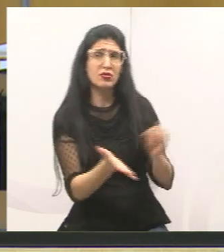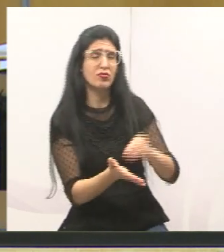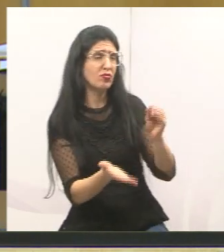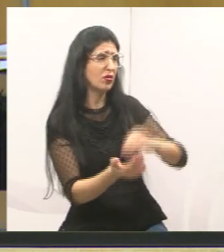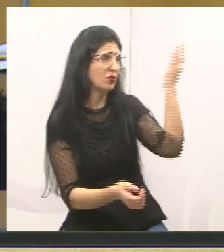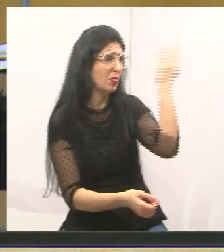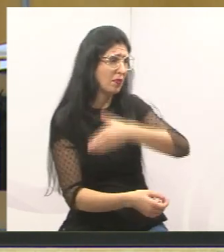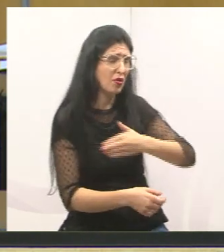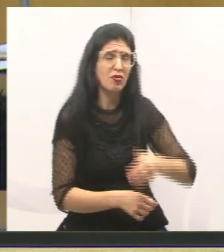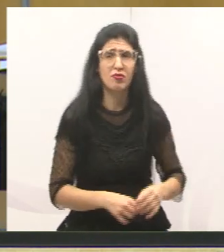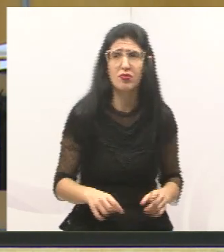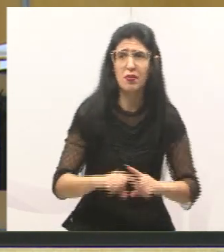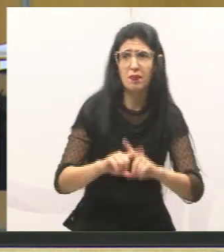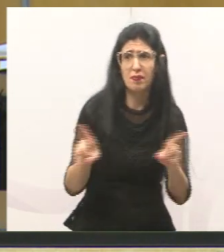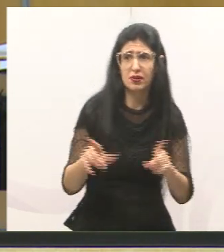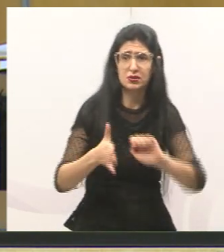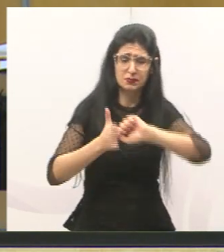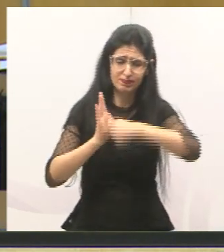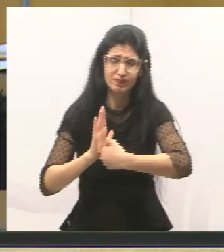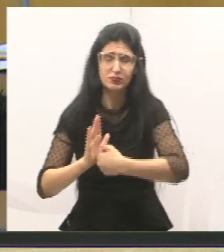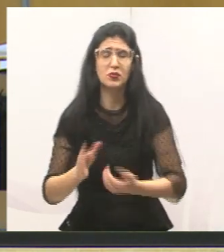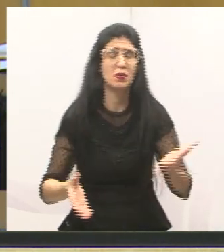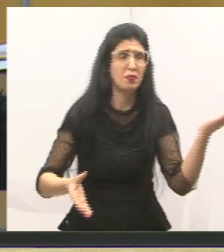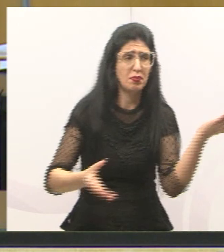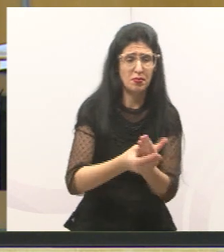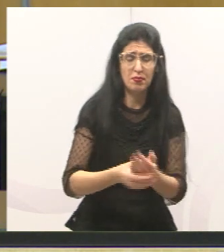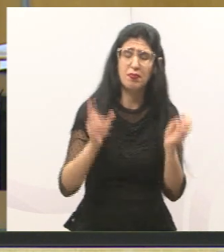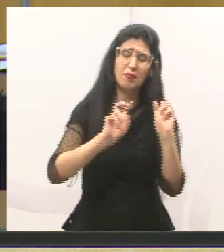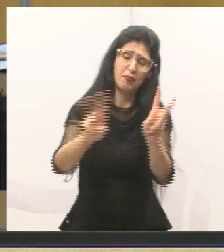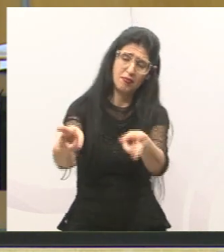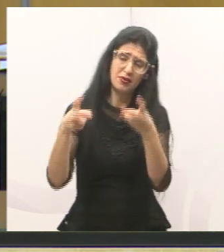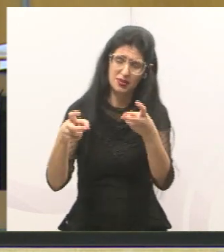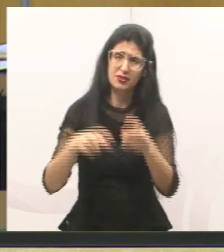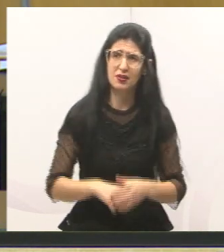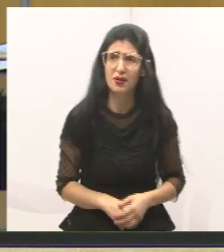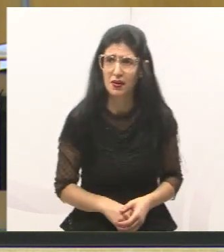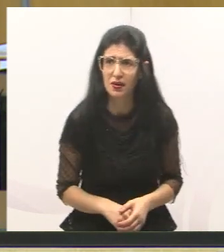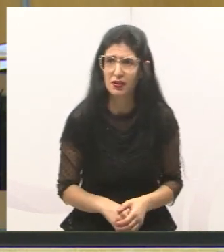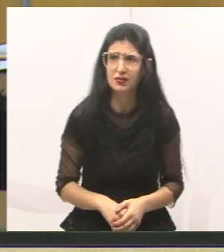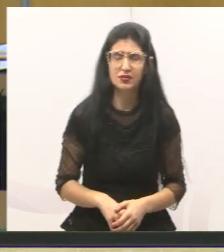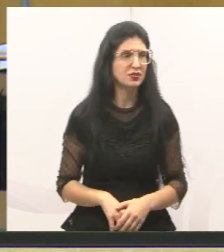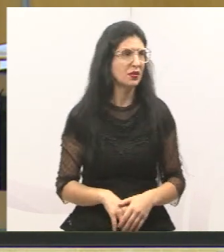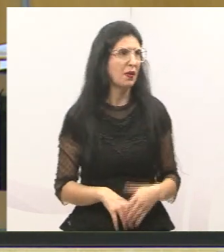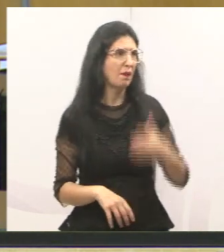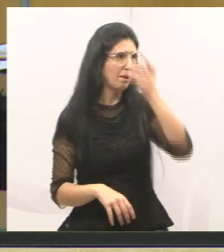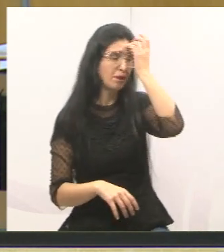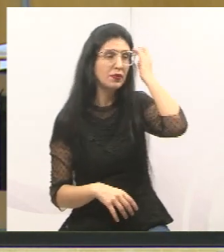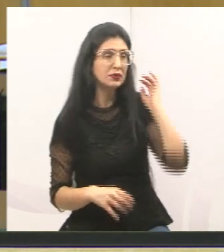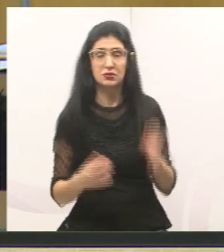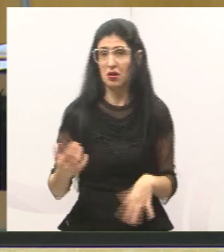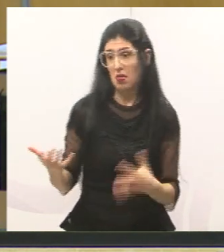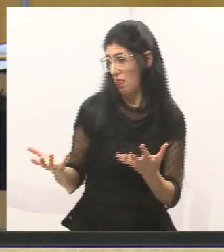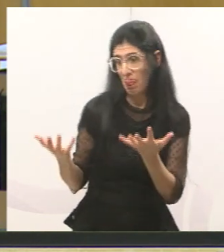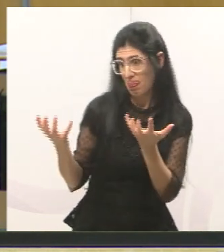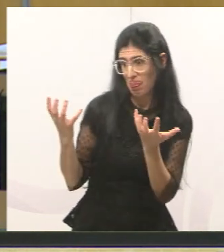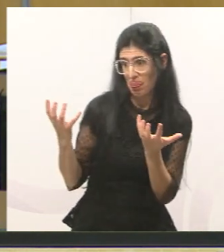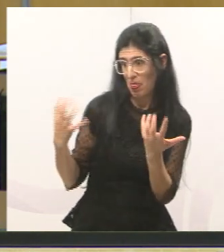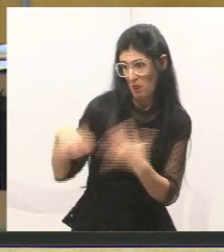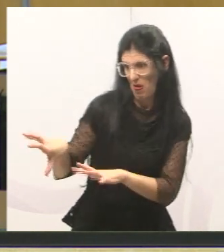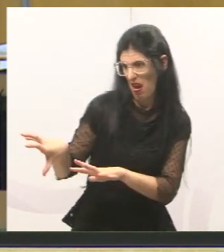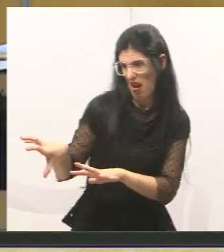provocou a nulidade do processo a partir de então. Observe-se que a rejeição de pedido para que a questão fosse apreciada pelo